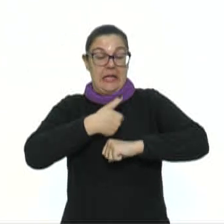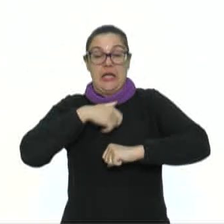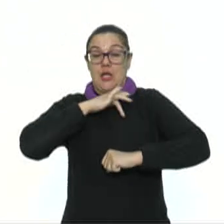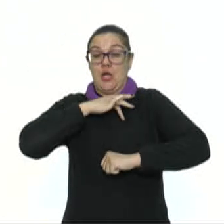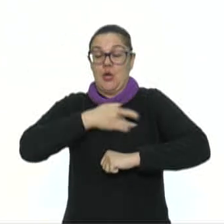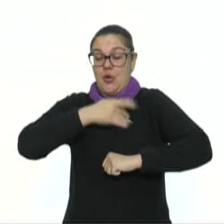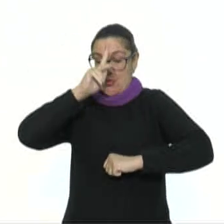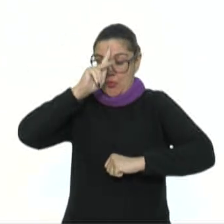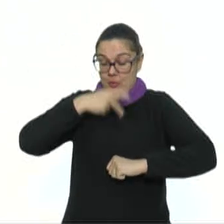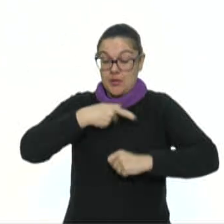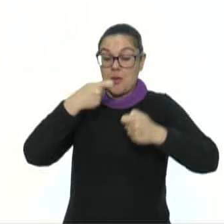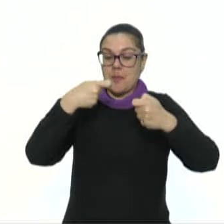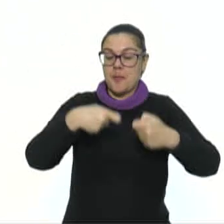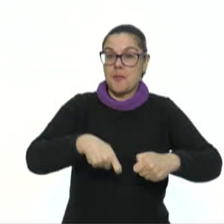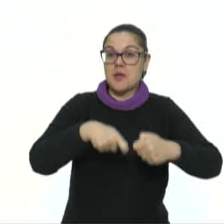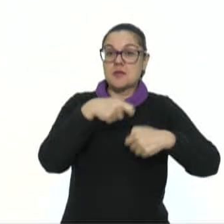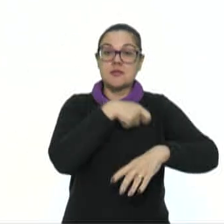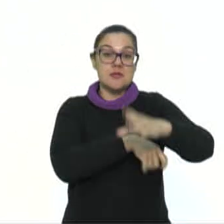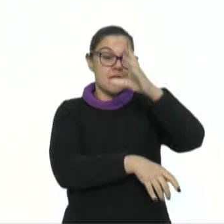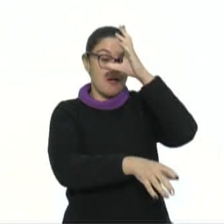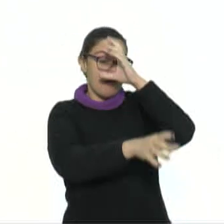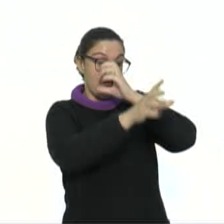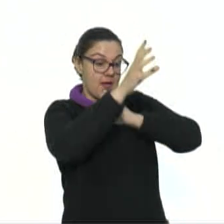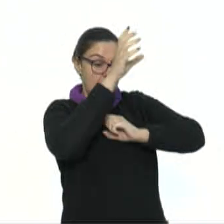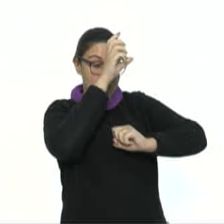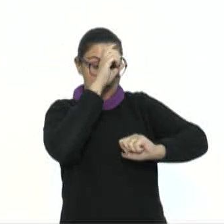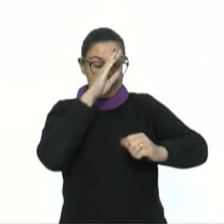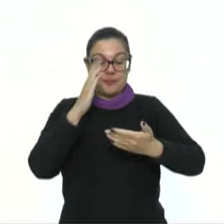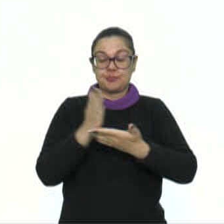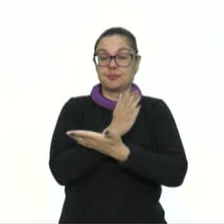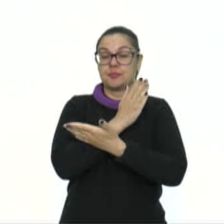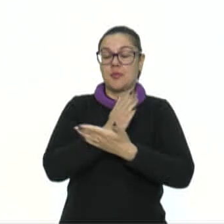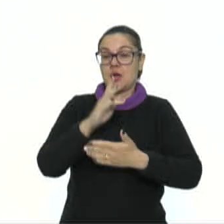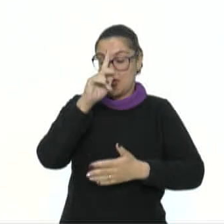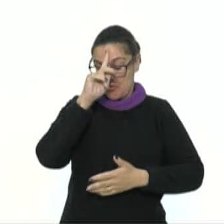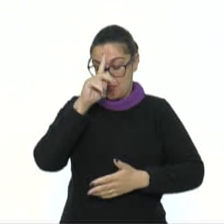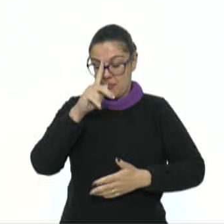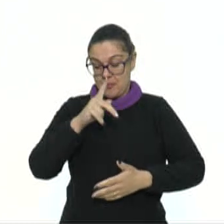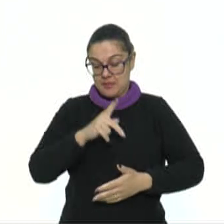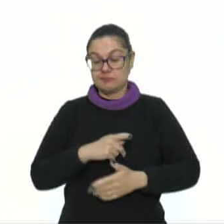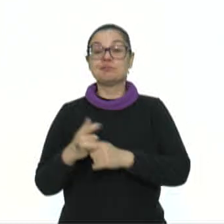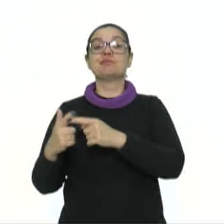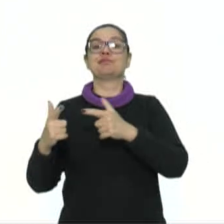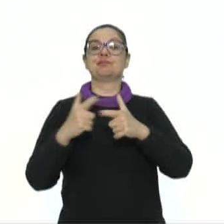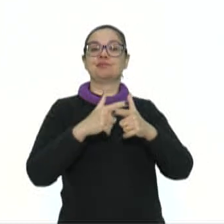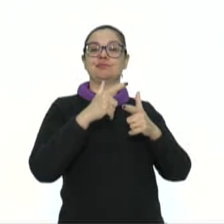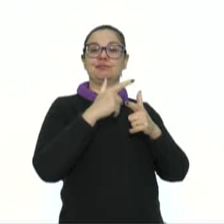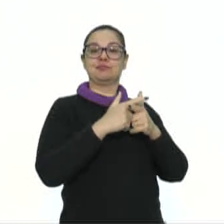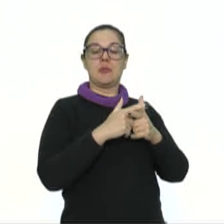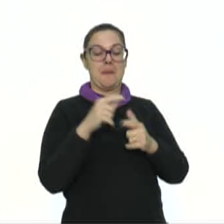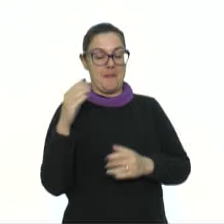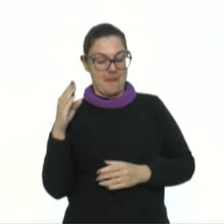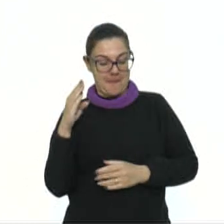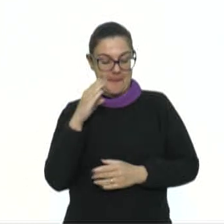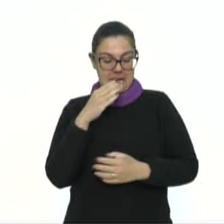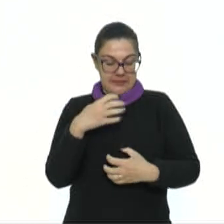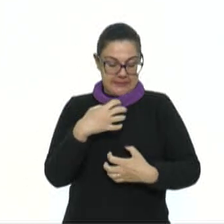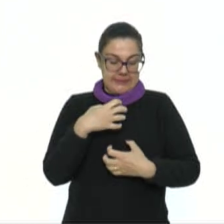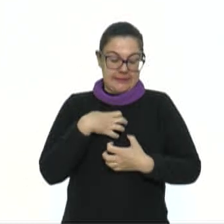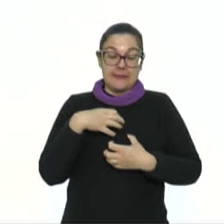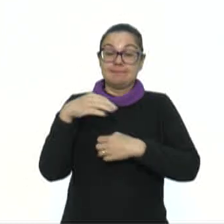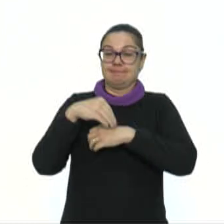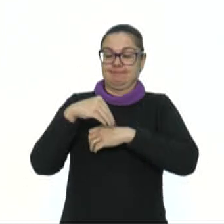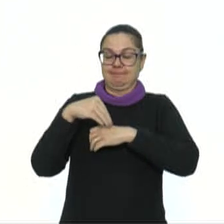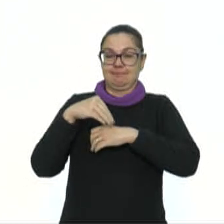vítima precisa aprender a lidar com suas próprias sombras, mazelas e